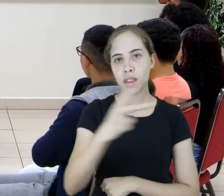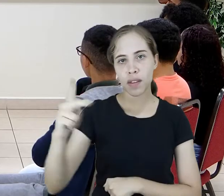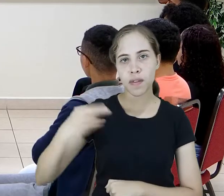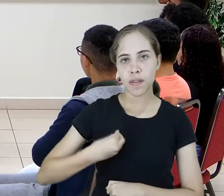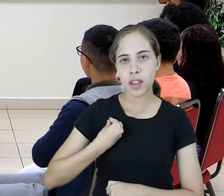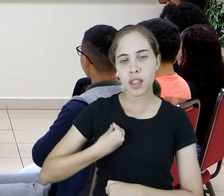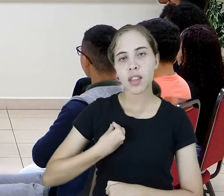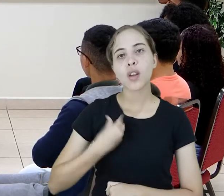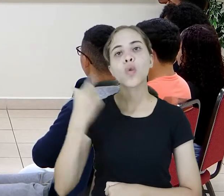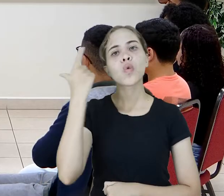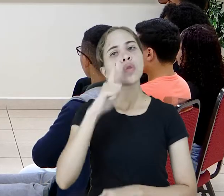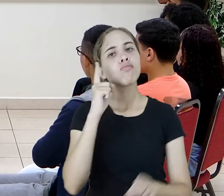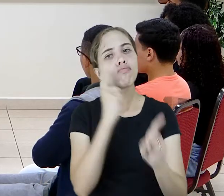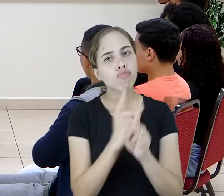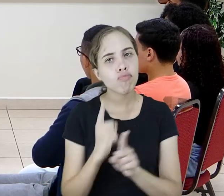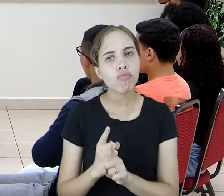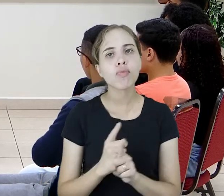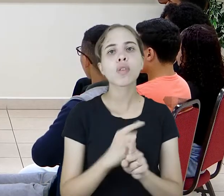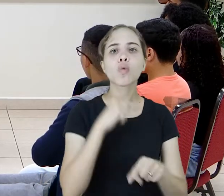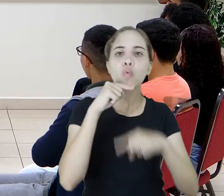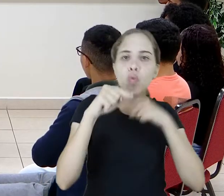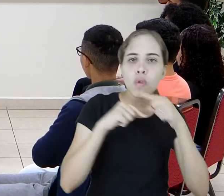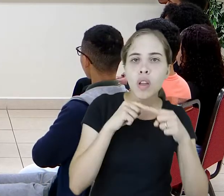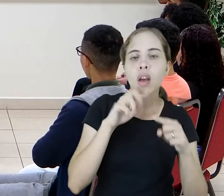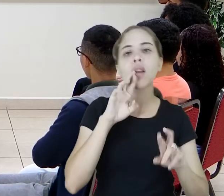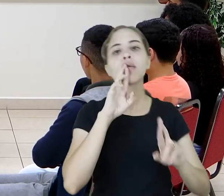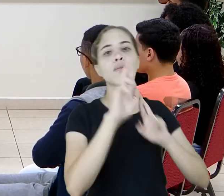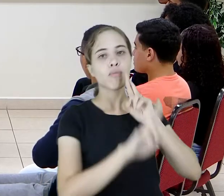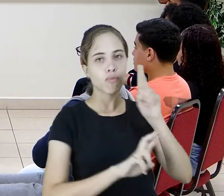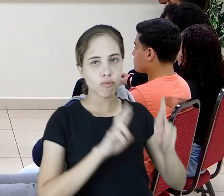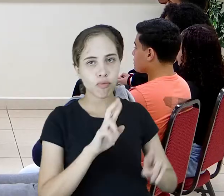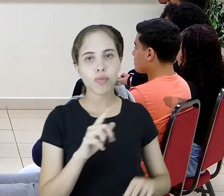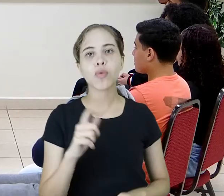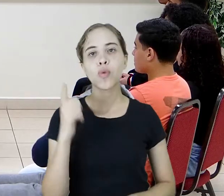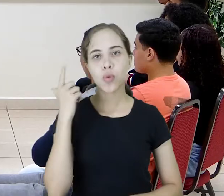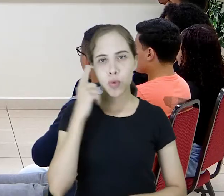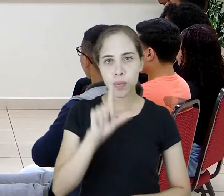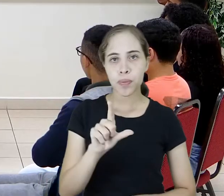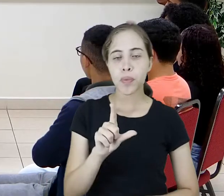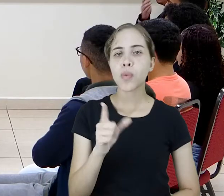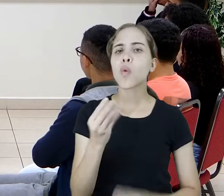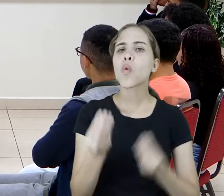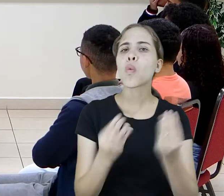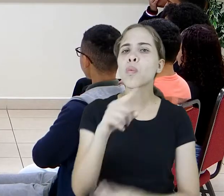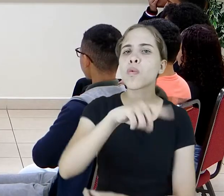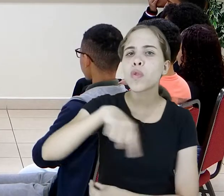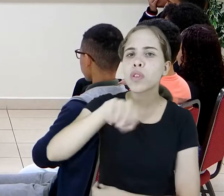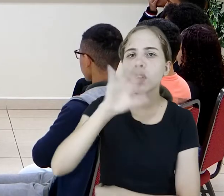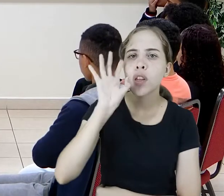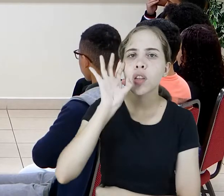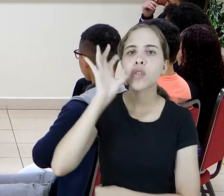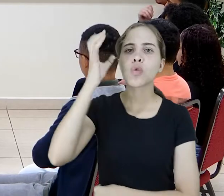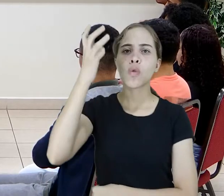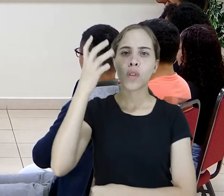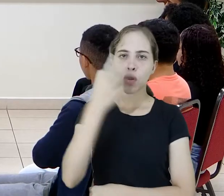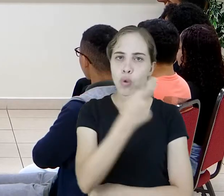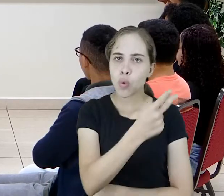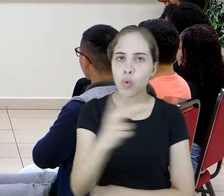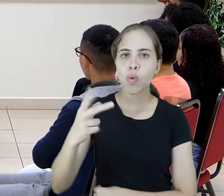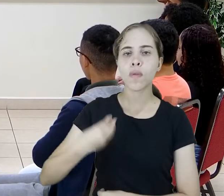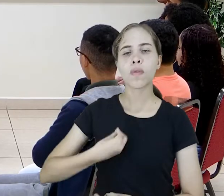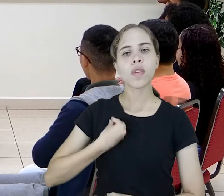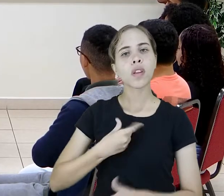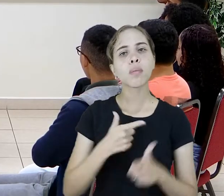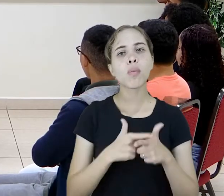e encontrar respostas para suas perguntas. Como você resolveu os problemas em sua